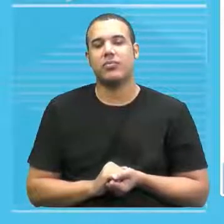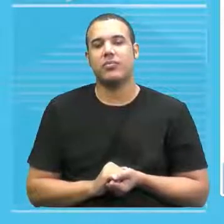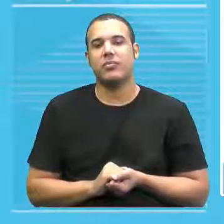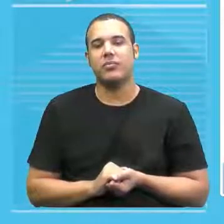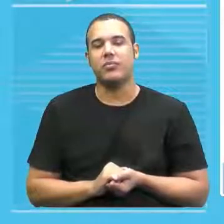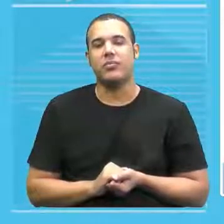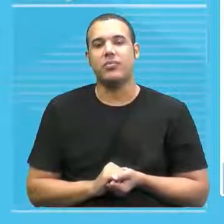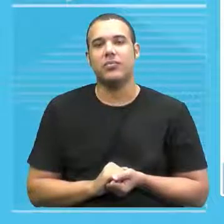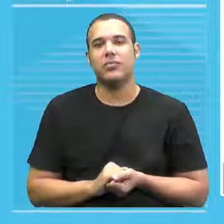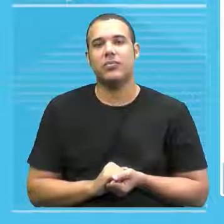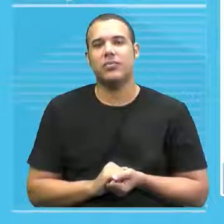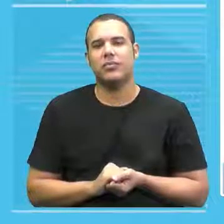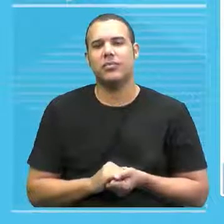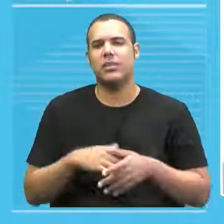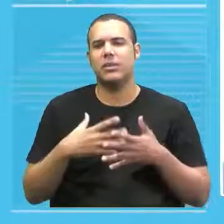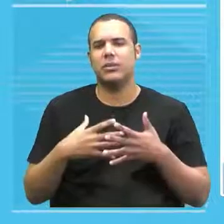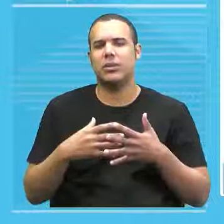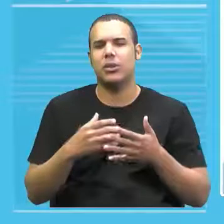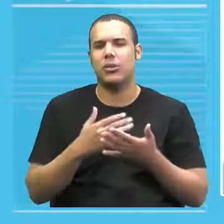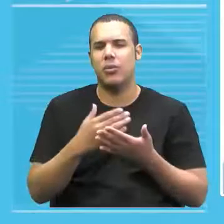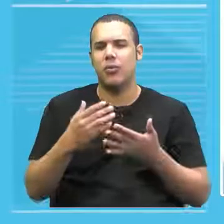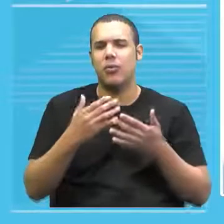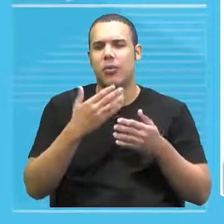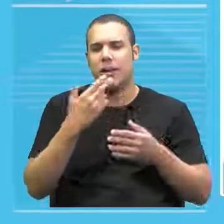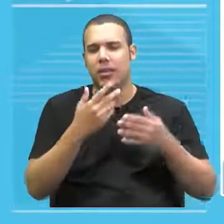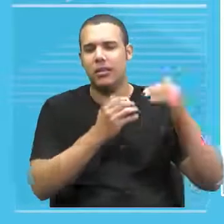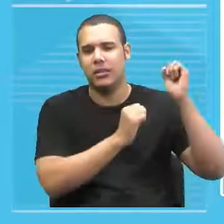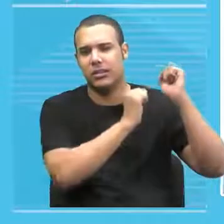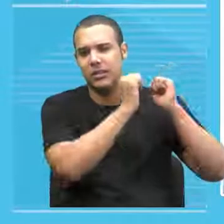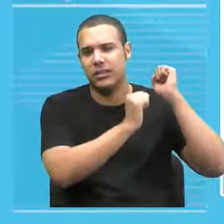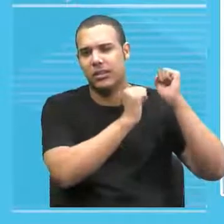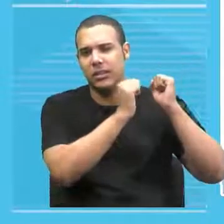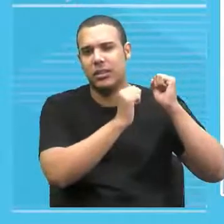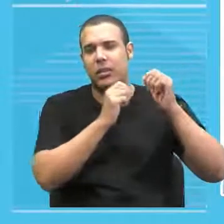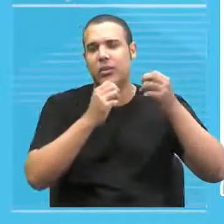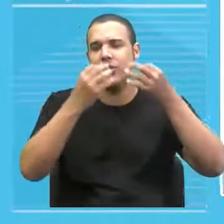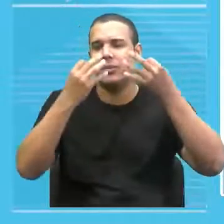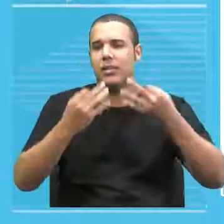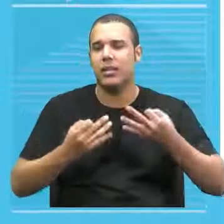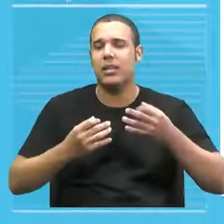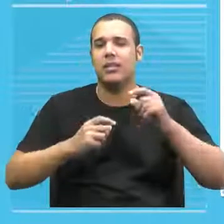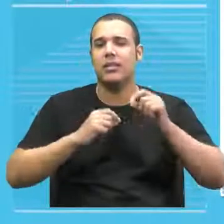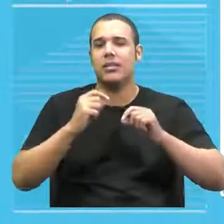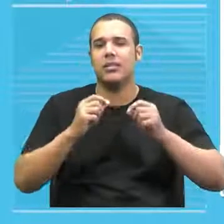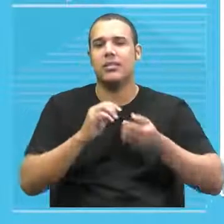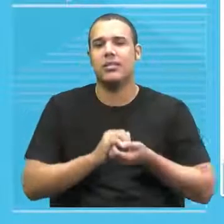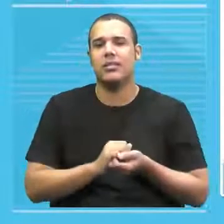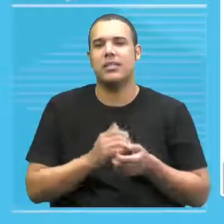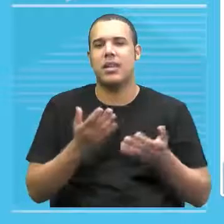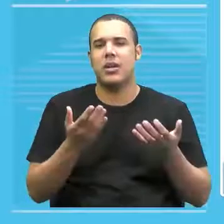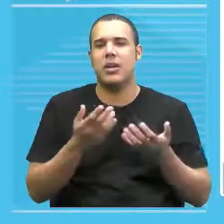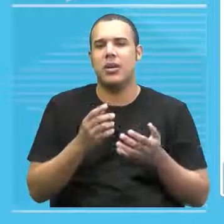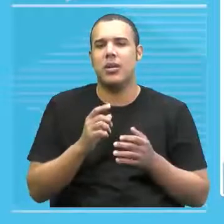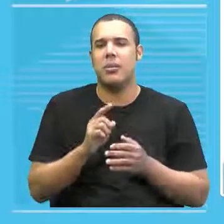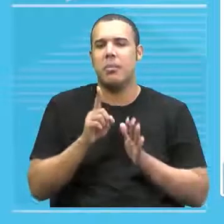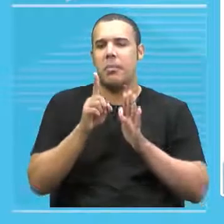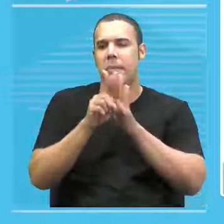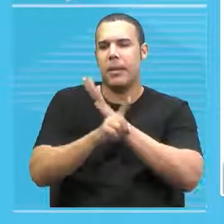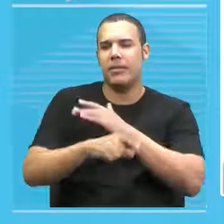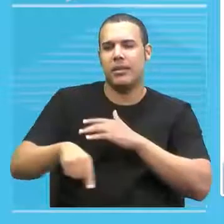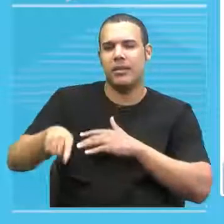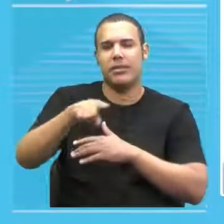adiante olhem quando eu falo de indústria eu tô falando e aí eu quero fazer uma provocação aqui para você